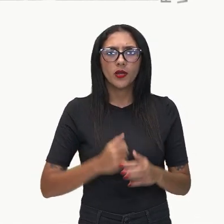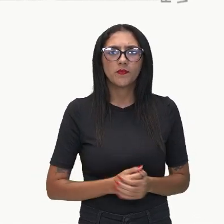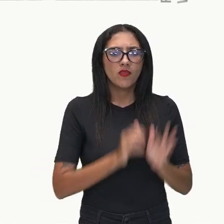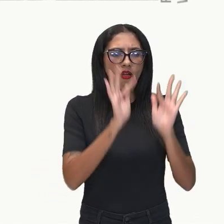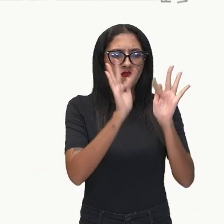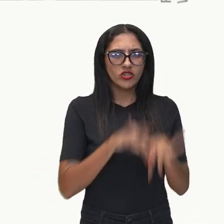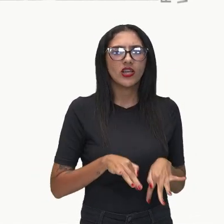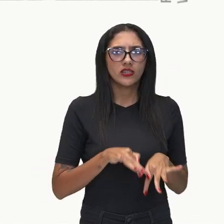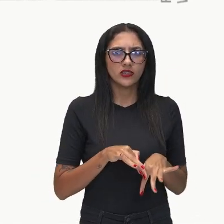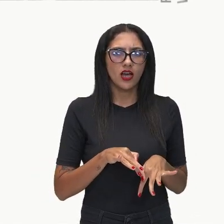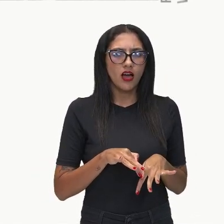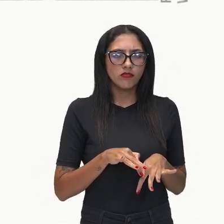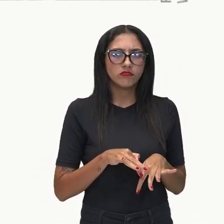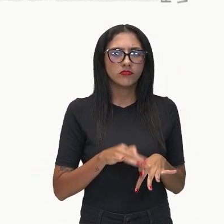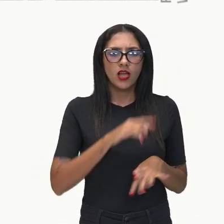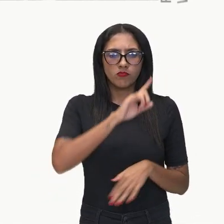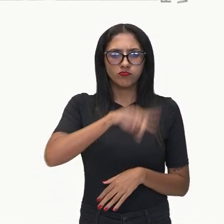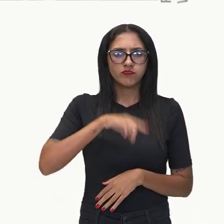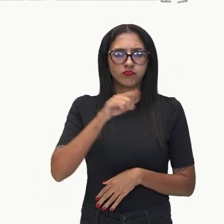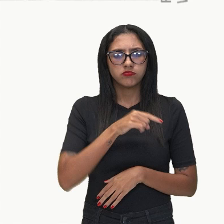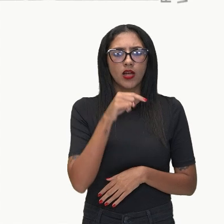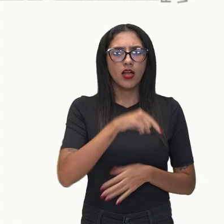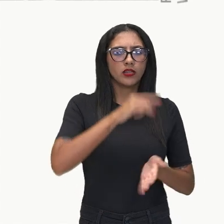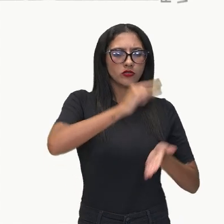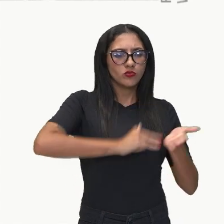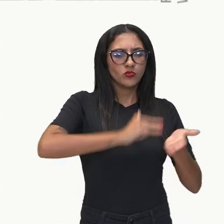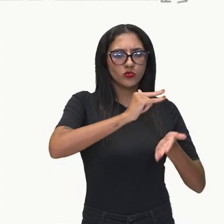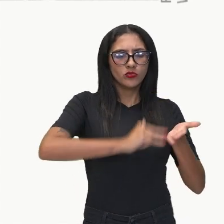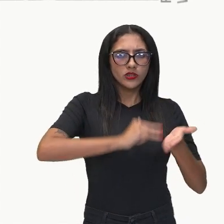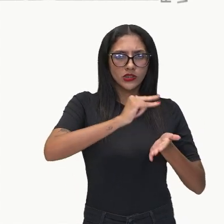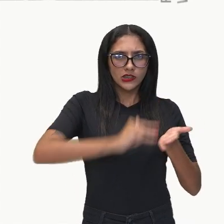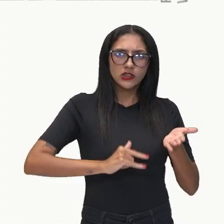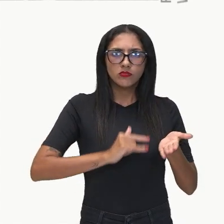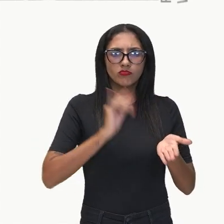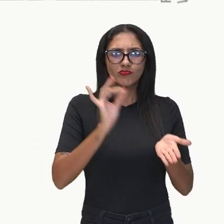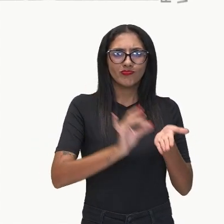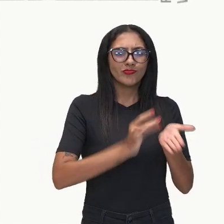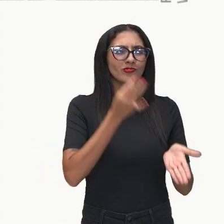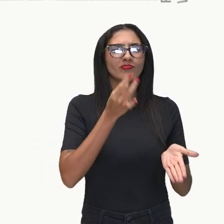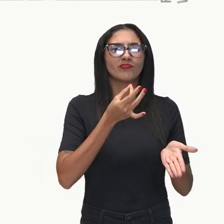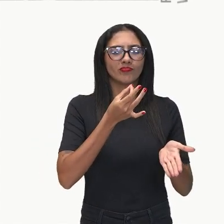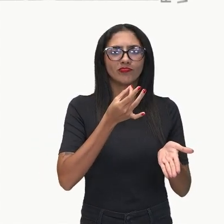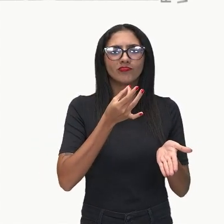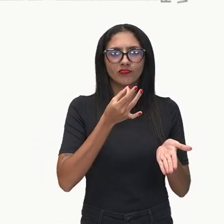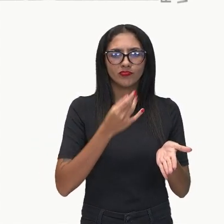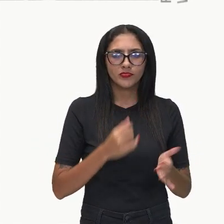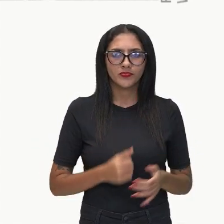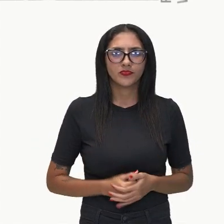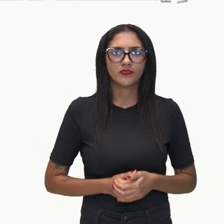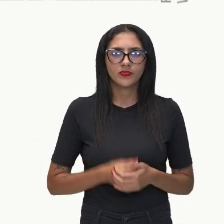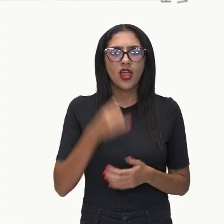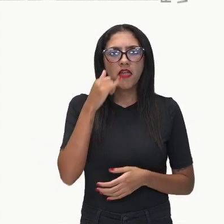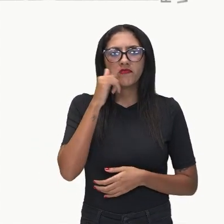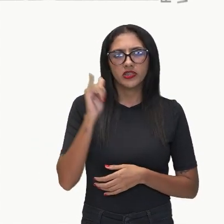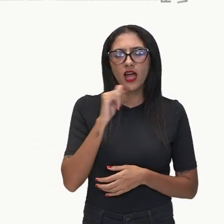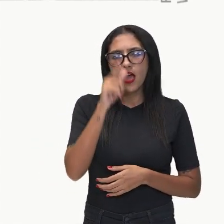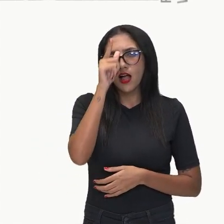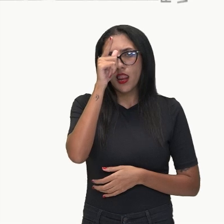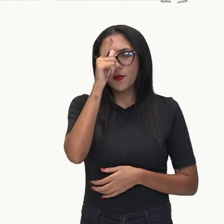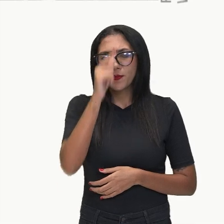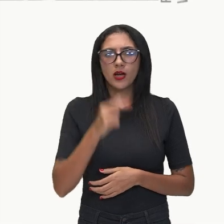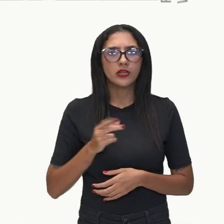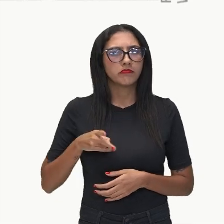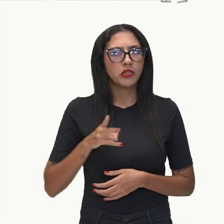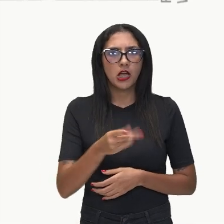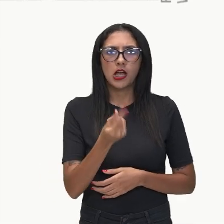de Versalhes, cessar aquelas indenizações todas que a Alemanha foi obrigada a pagar